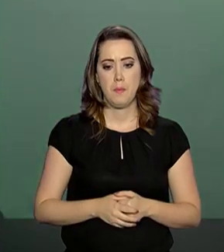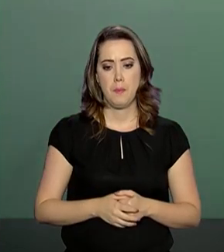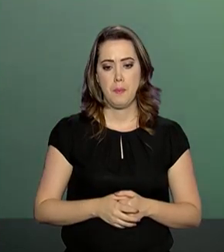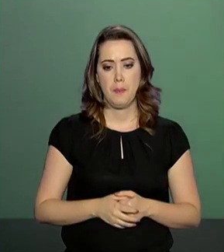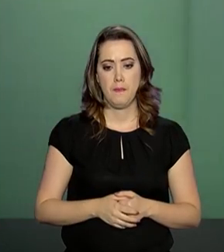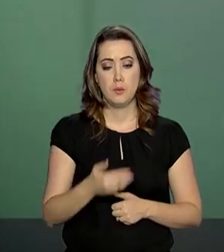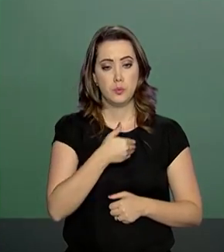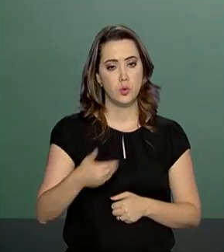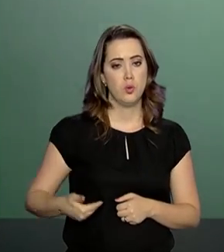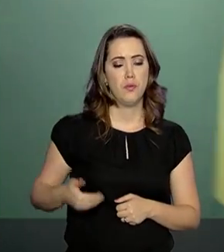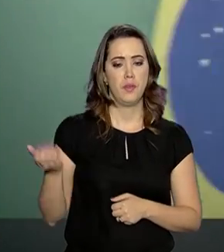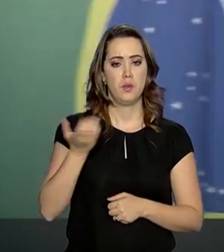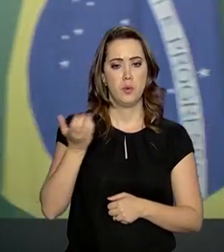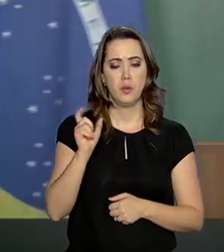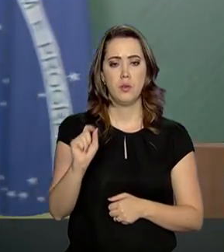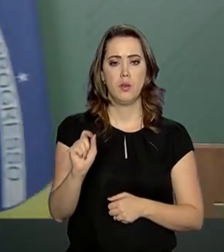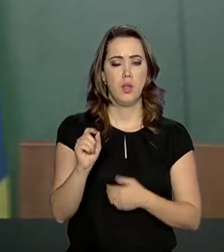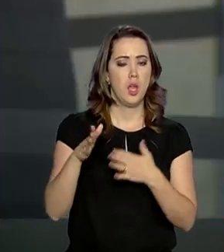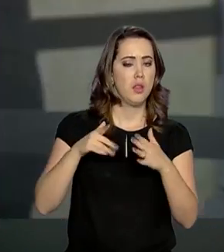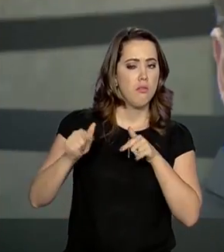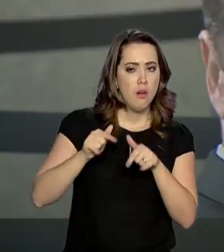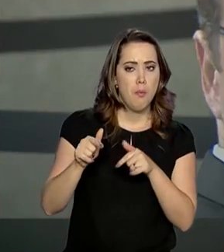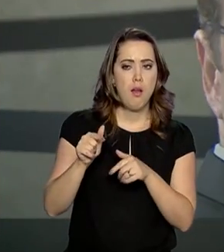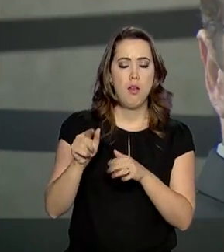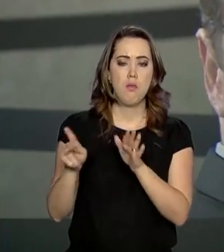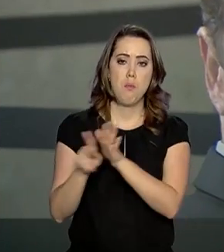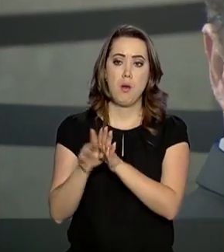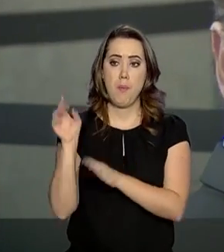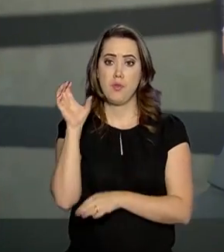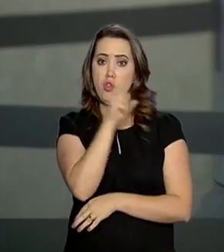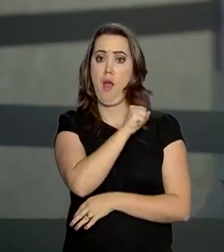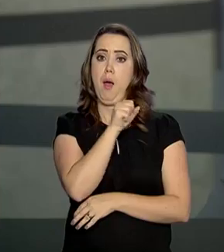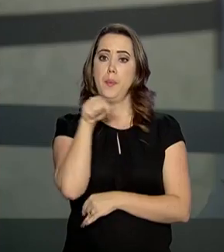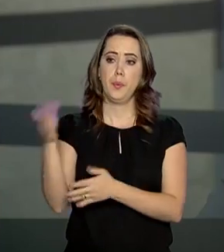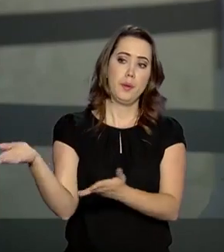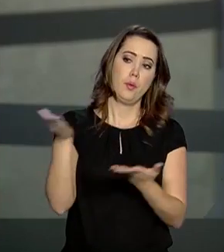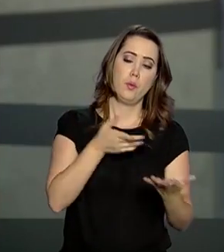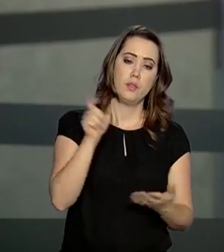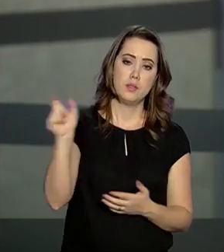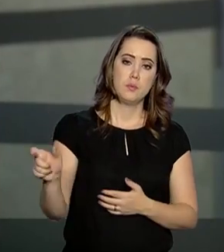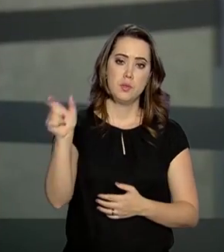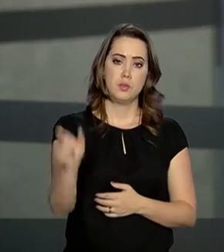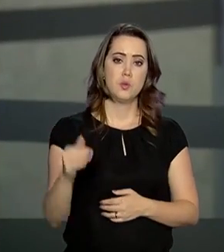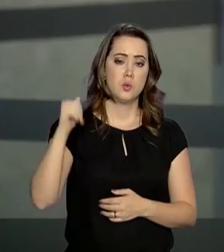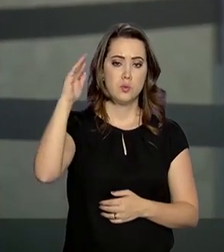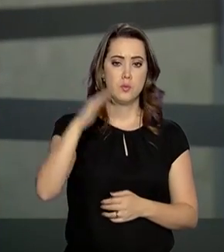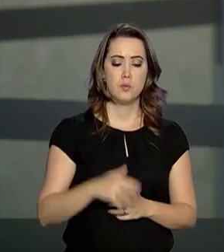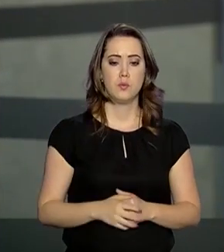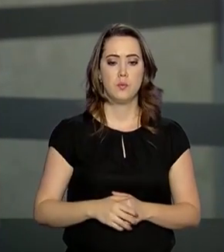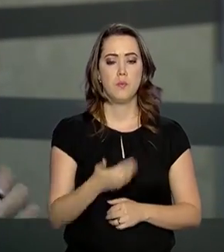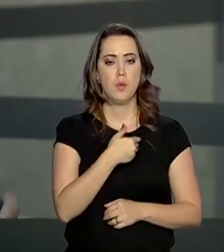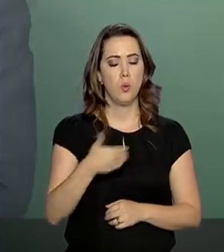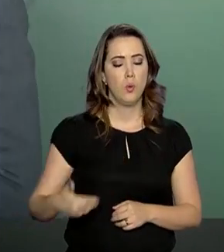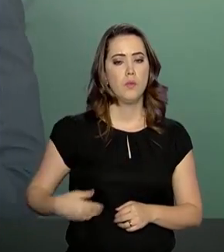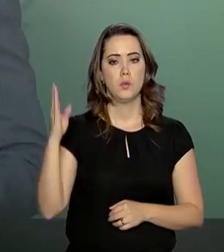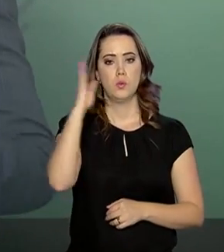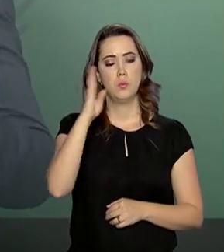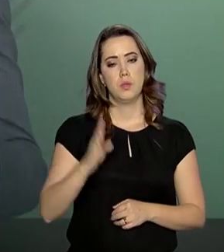mas o governo pretende alguma ação e de emergência para acolher esses venezuelanos a mais da parte do governo